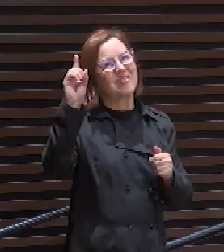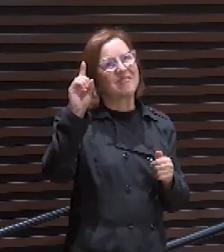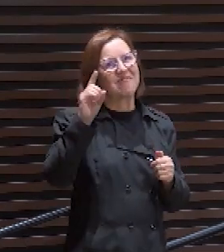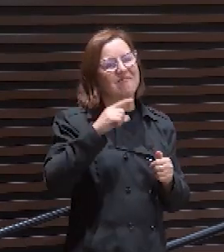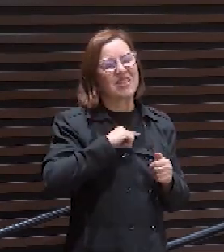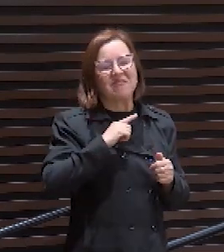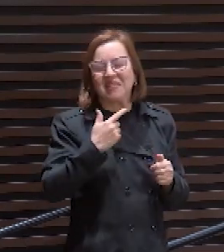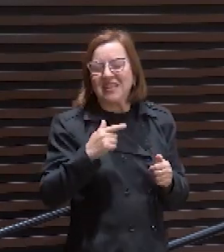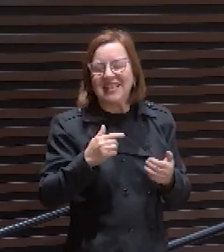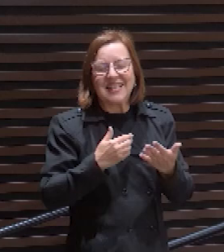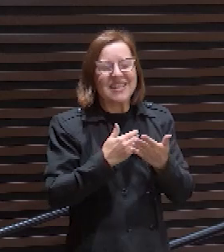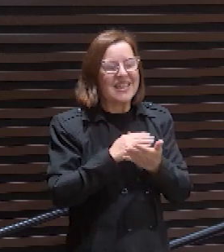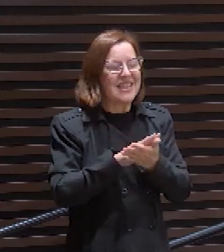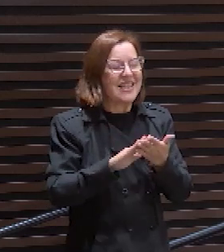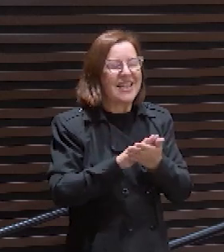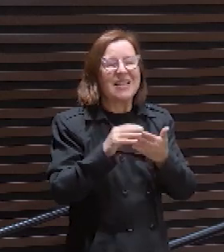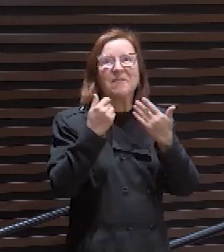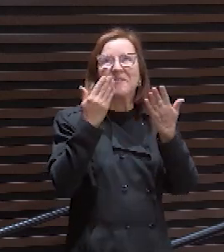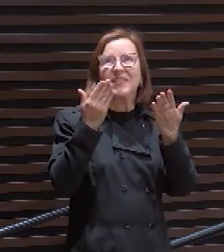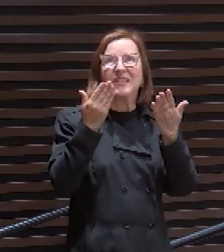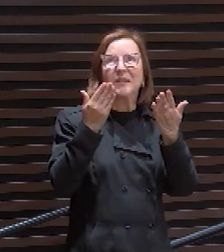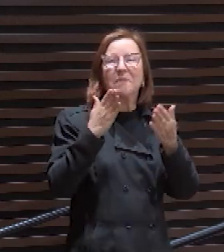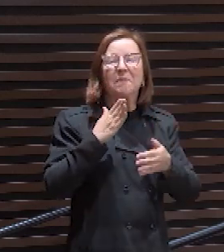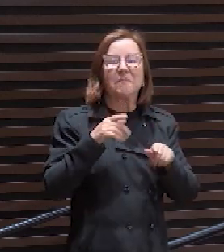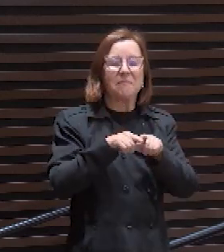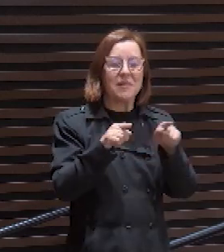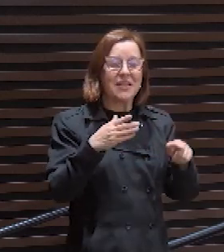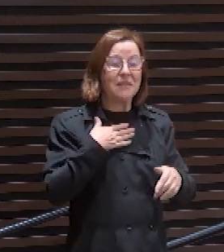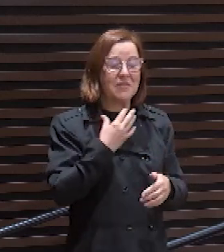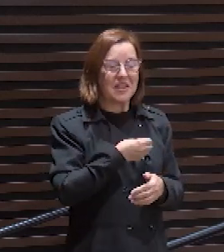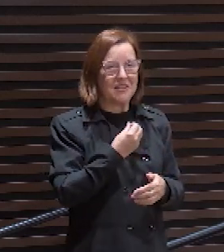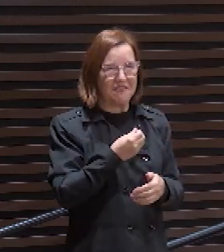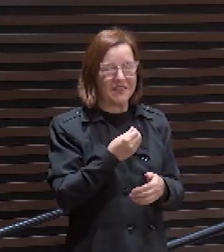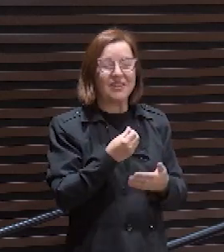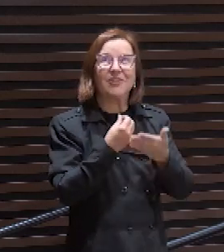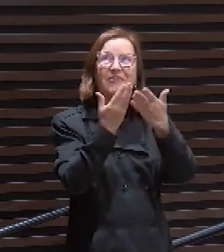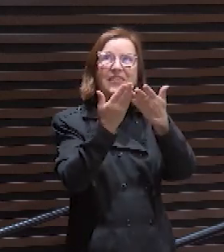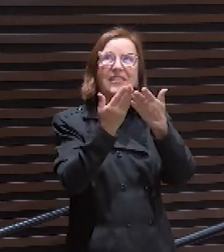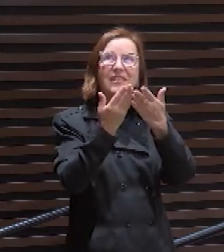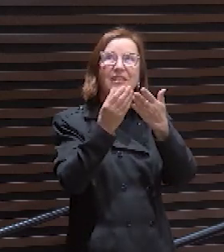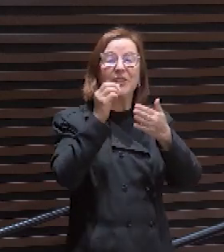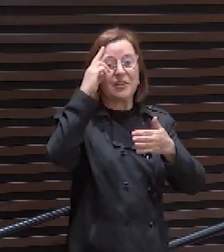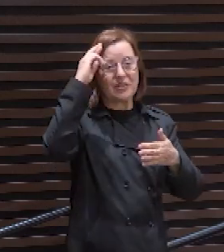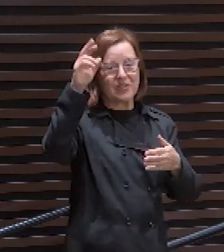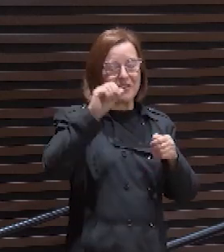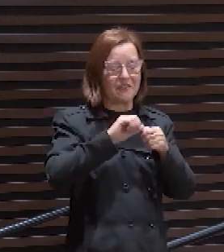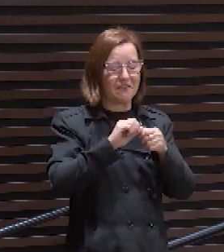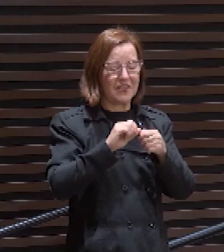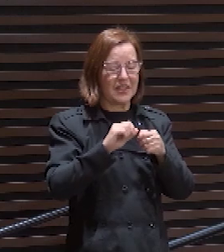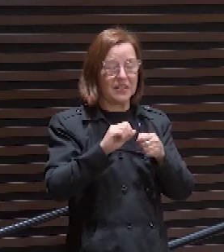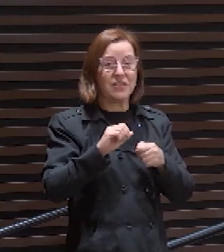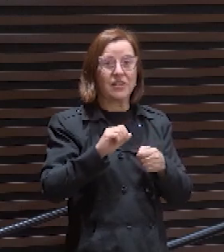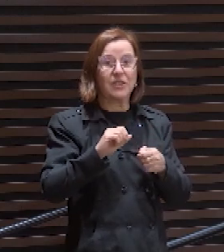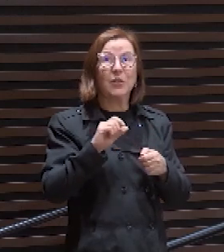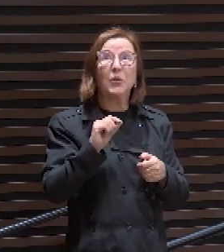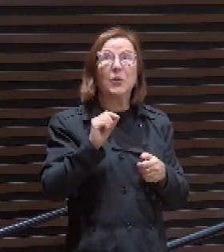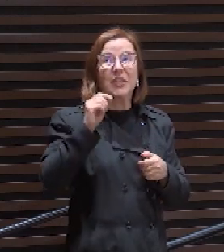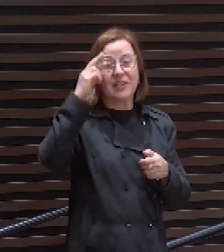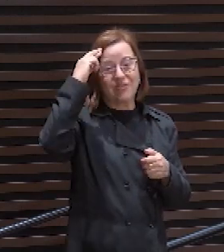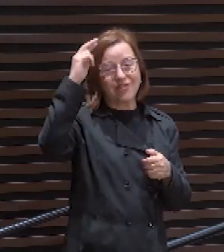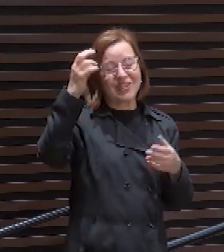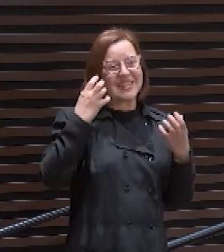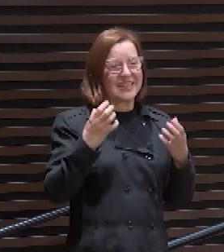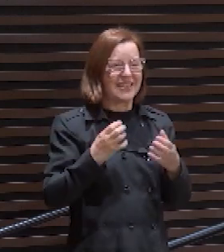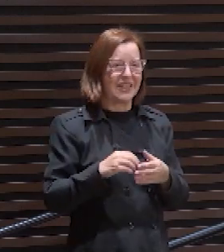oferecer, mas a minha vida eu te ofereço, e faz dela o que o Senhor quiser. Quando escutei essa oração, irmãos, no meu coração eu pensei, eu quero ficar